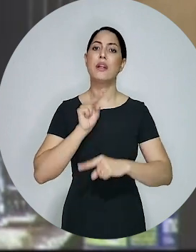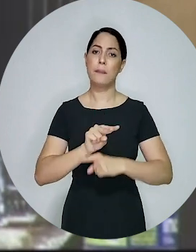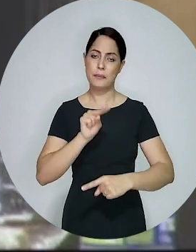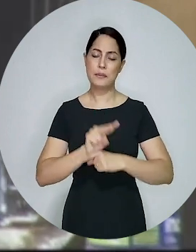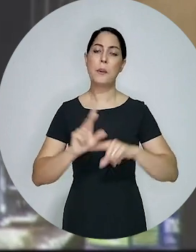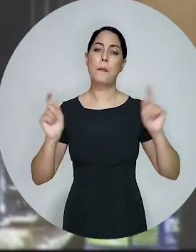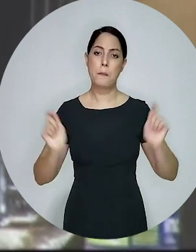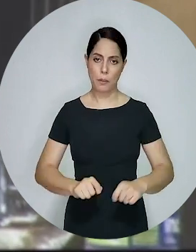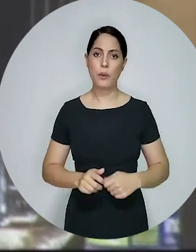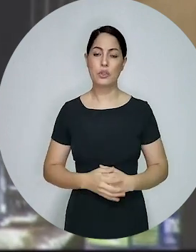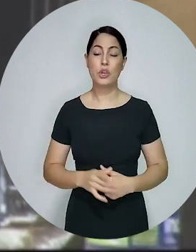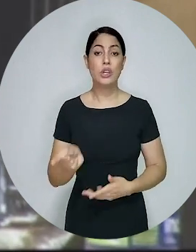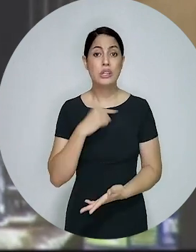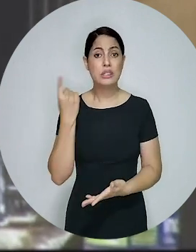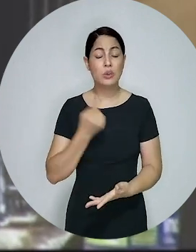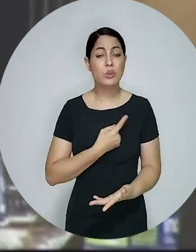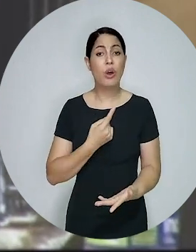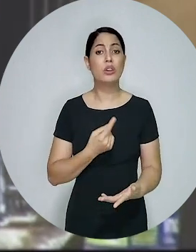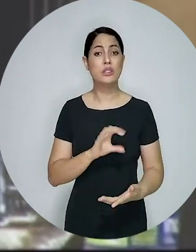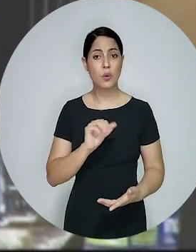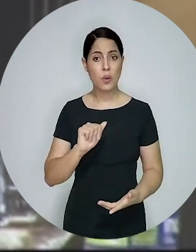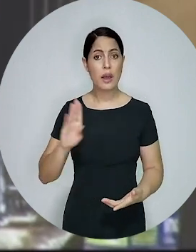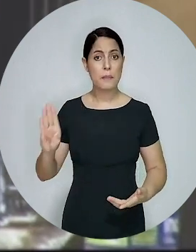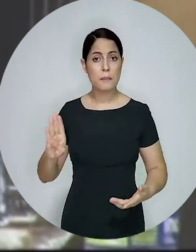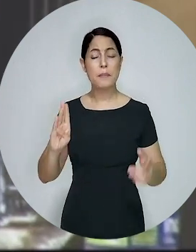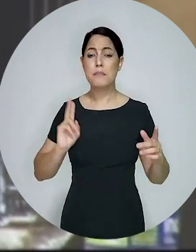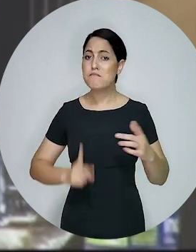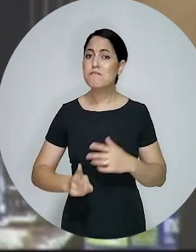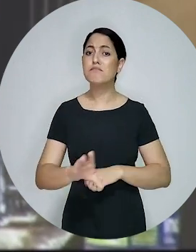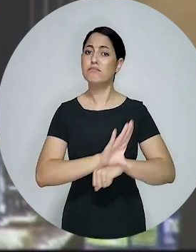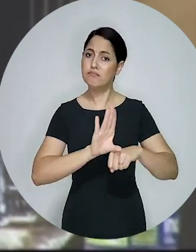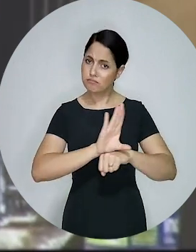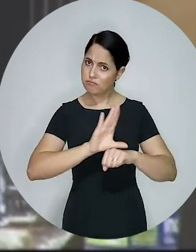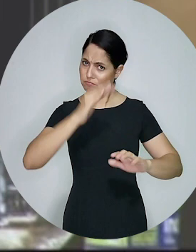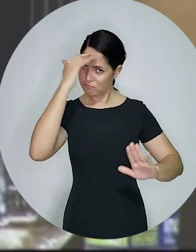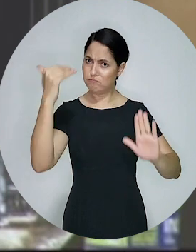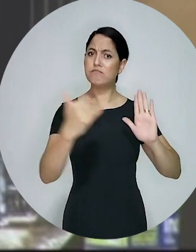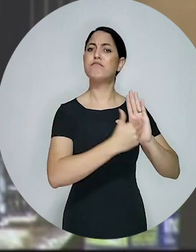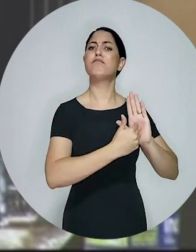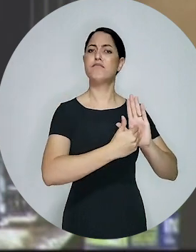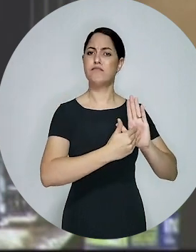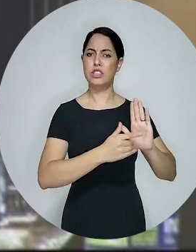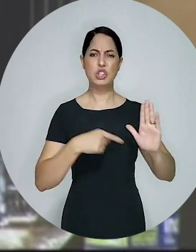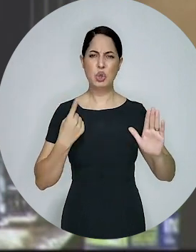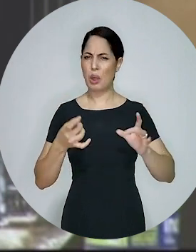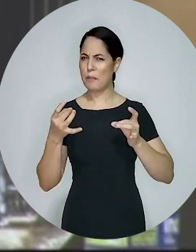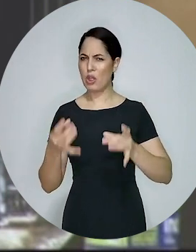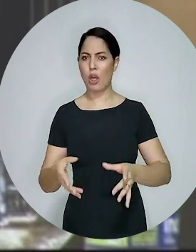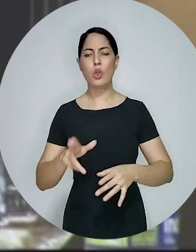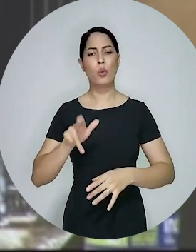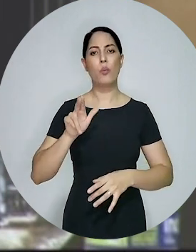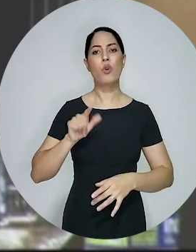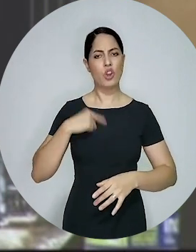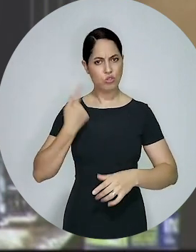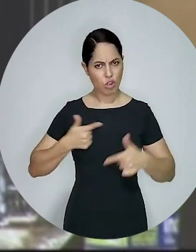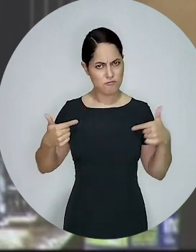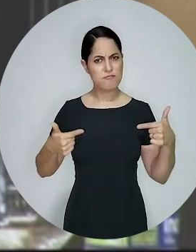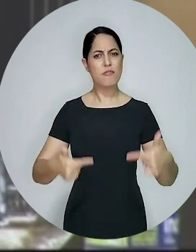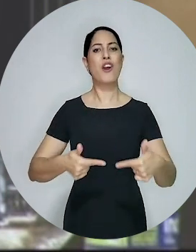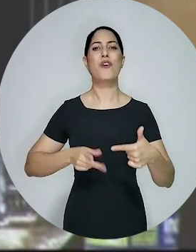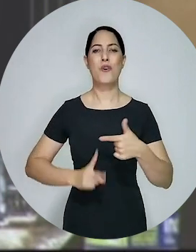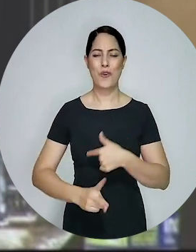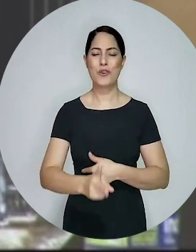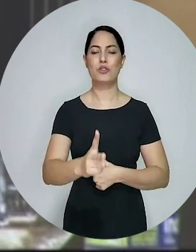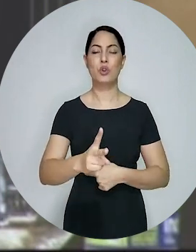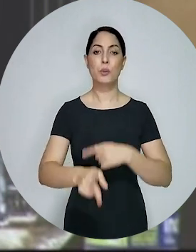sociedade pode se ver protegida. E a Ordem, cumprindo sua missão constitucional, não abandonará o fronte. Portanto,